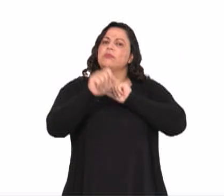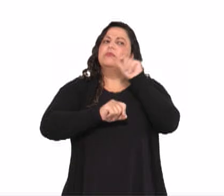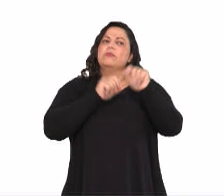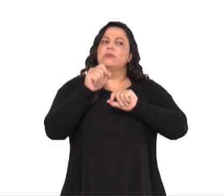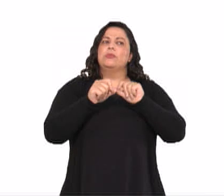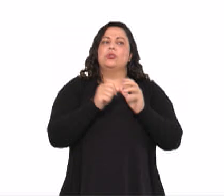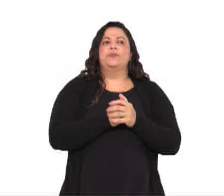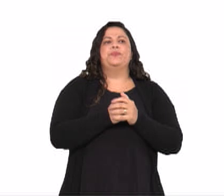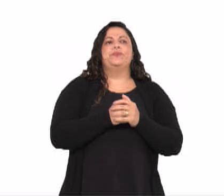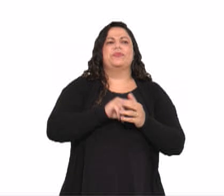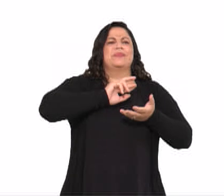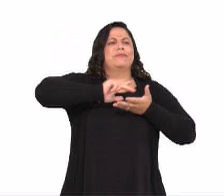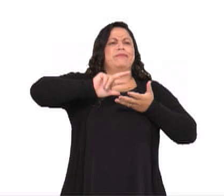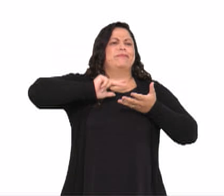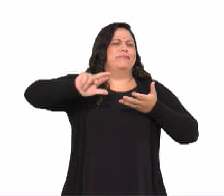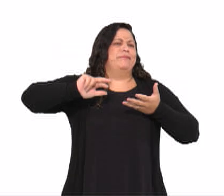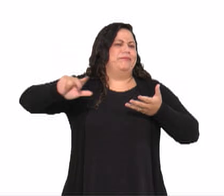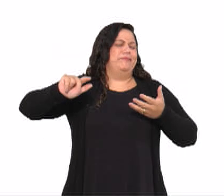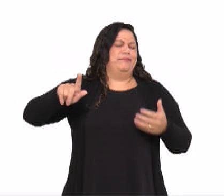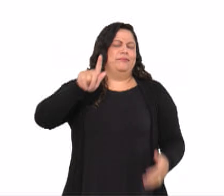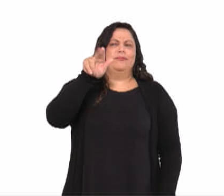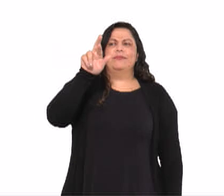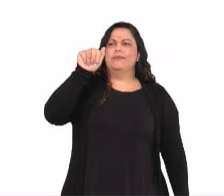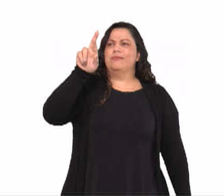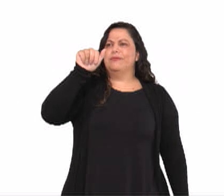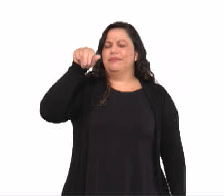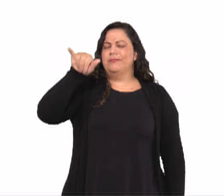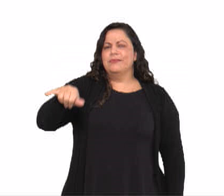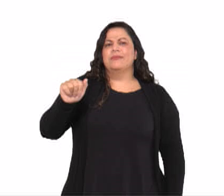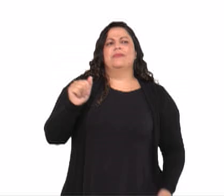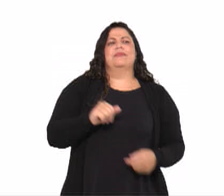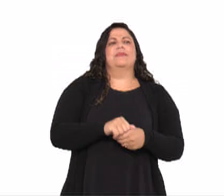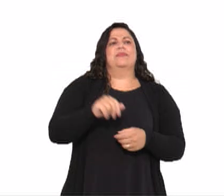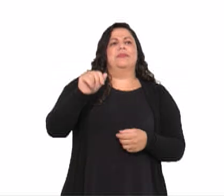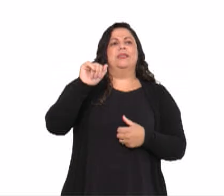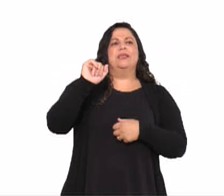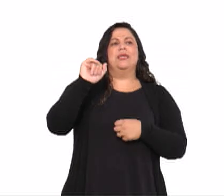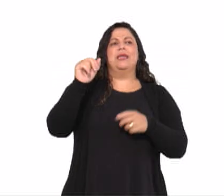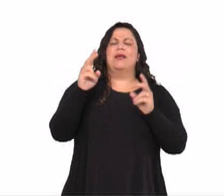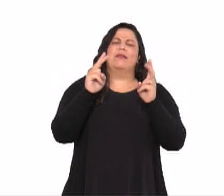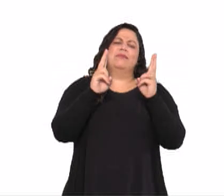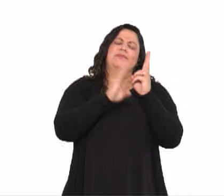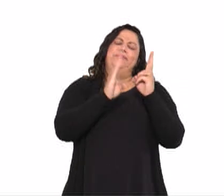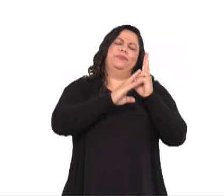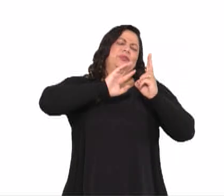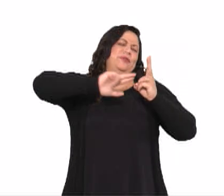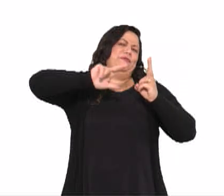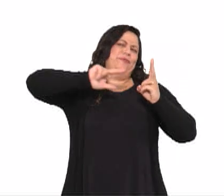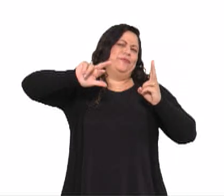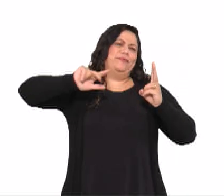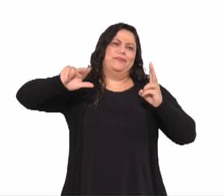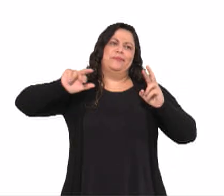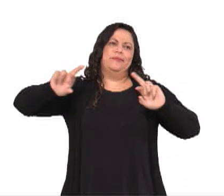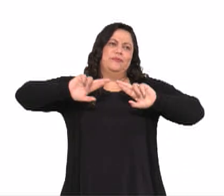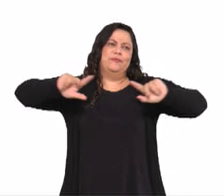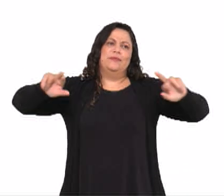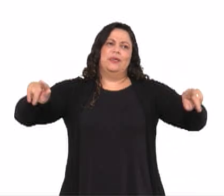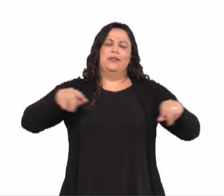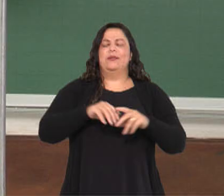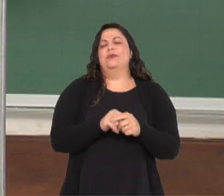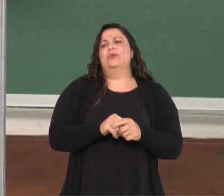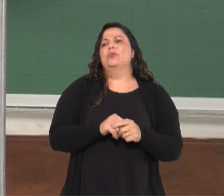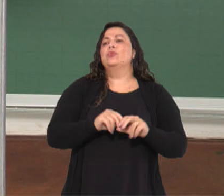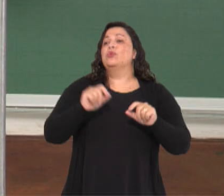tínhamos lá Guarani, Caigangue, Xetá, Carijós, Kaiowás. Então, eram as nações indígenas que nós